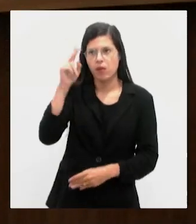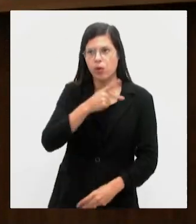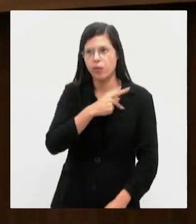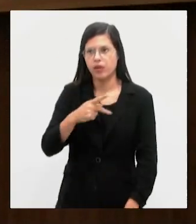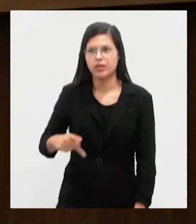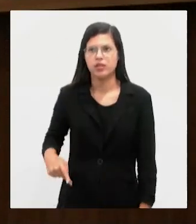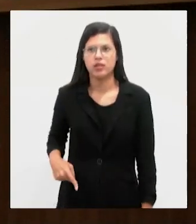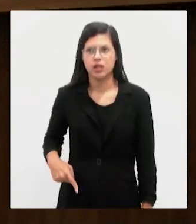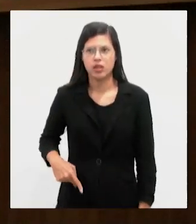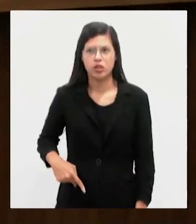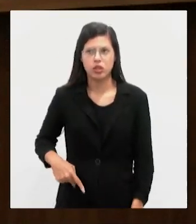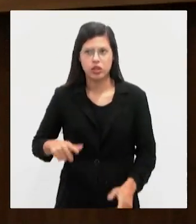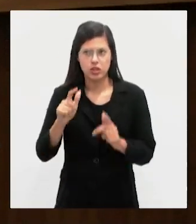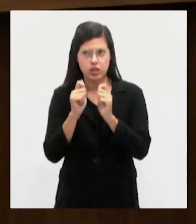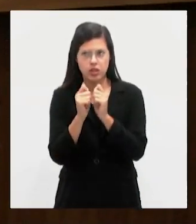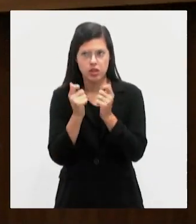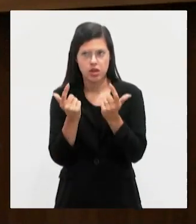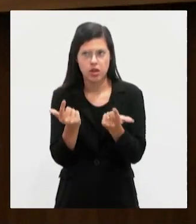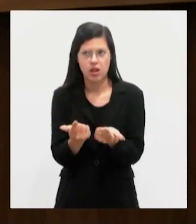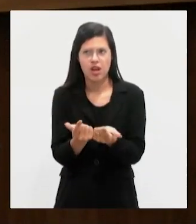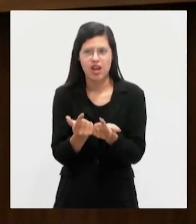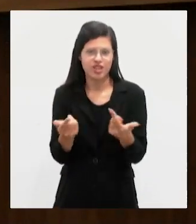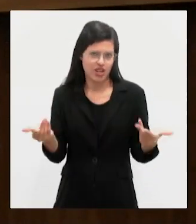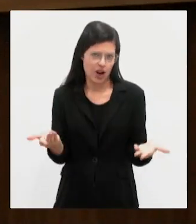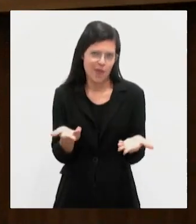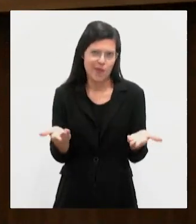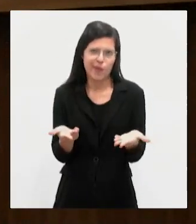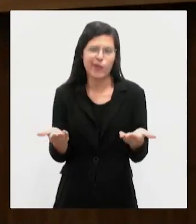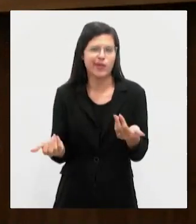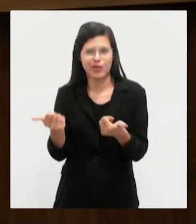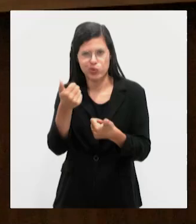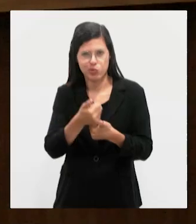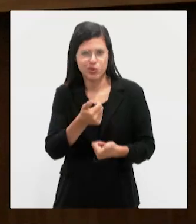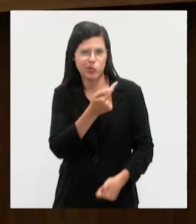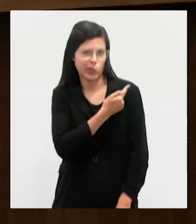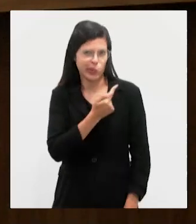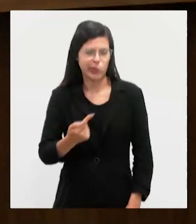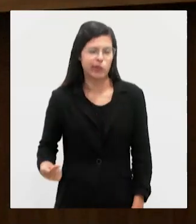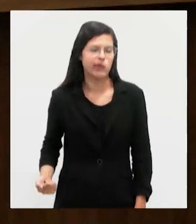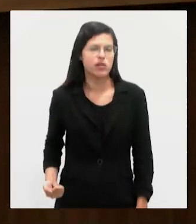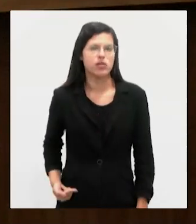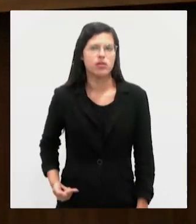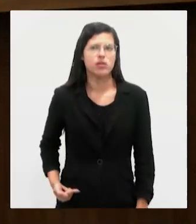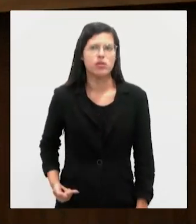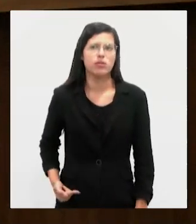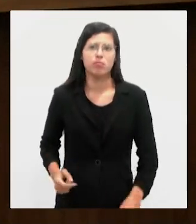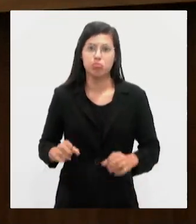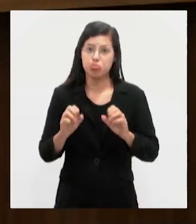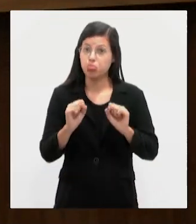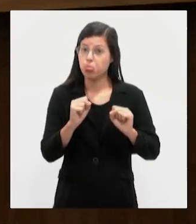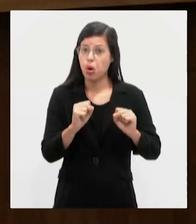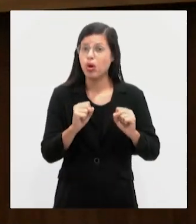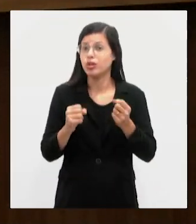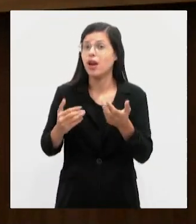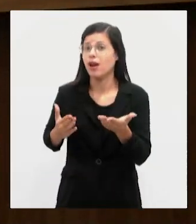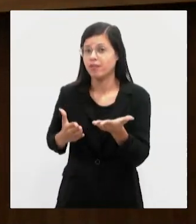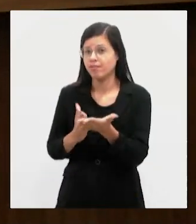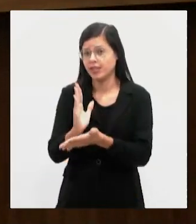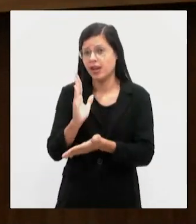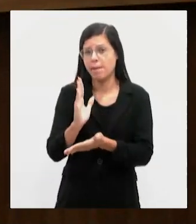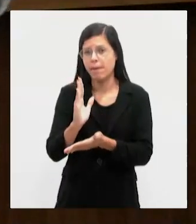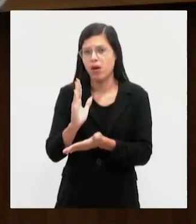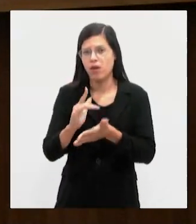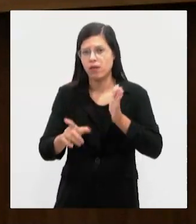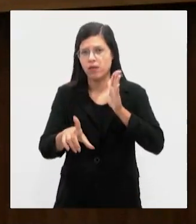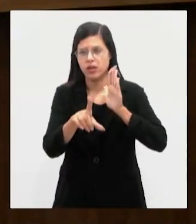Assembleia, atualmente exercendo o cargo de governador, pode ser ele próprio quem sancione essa